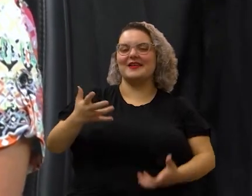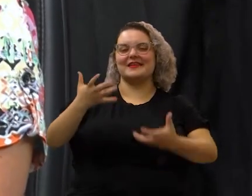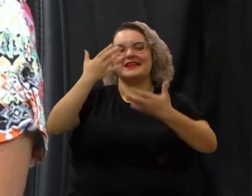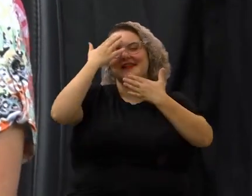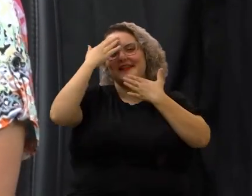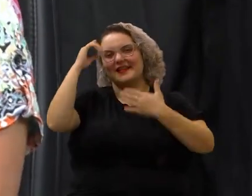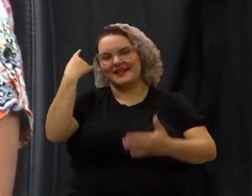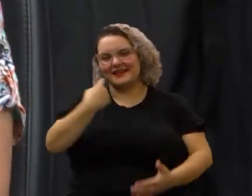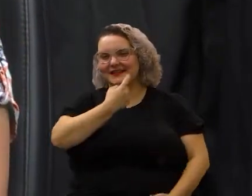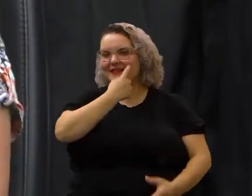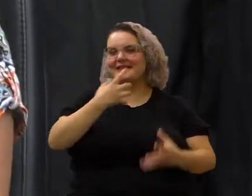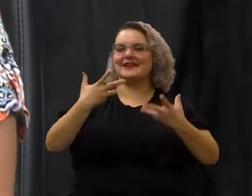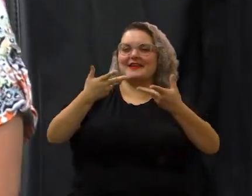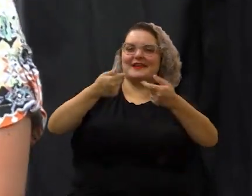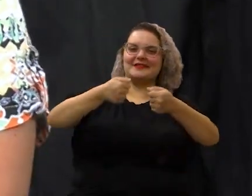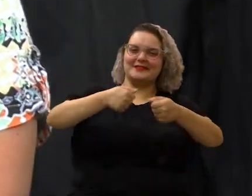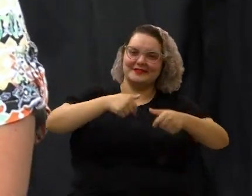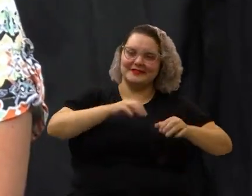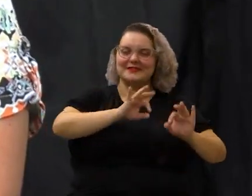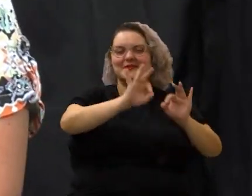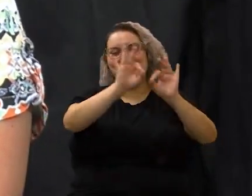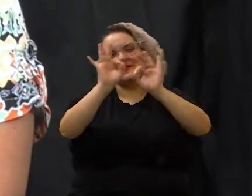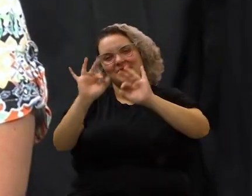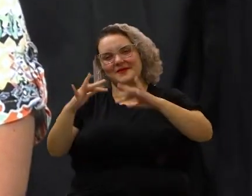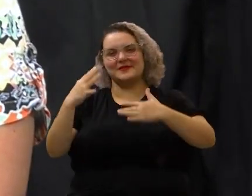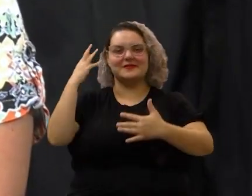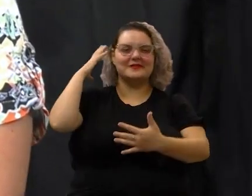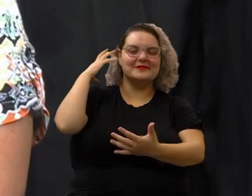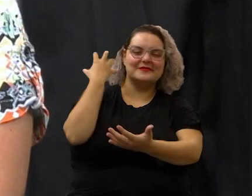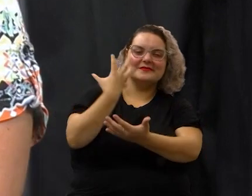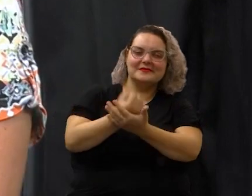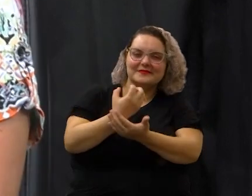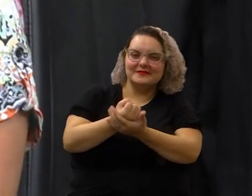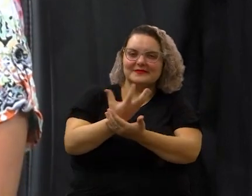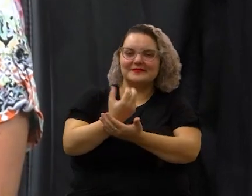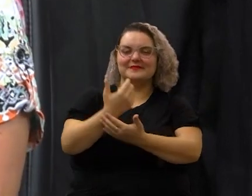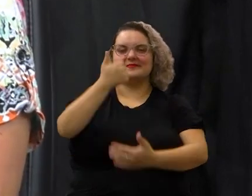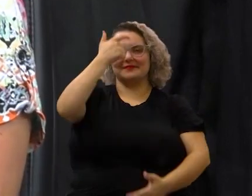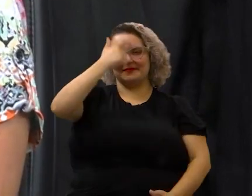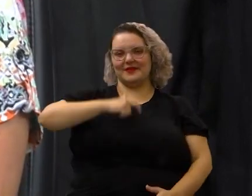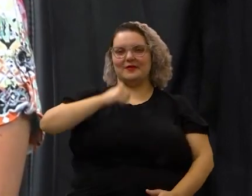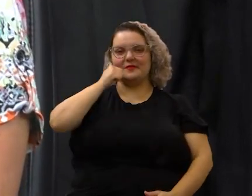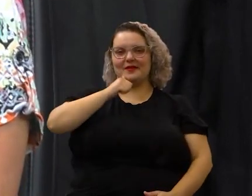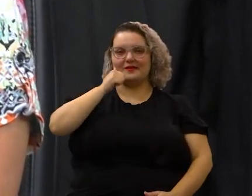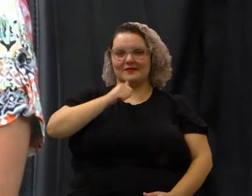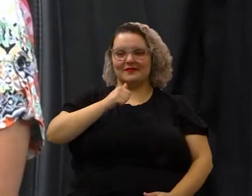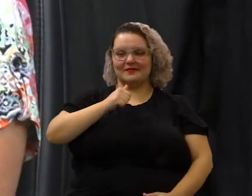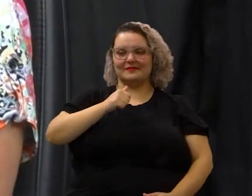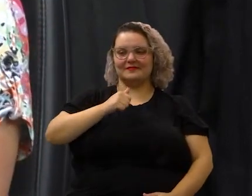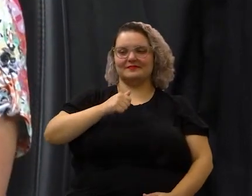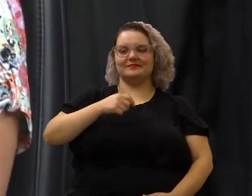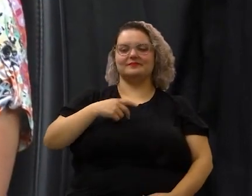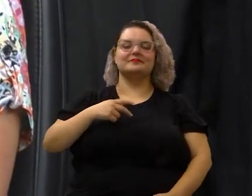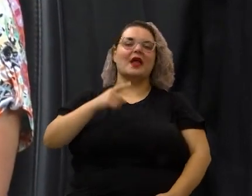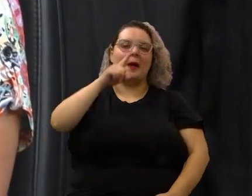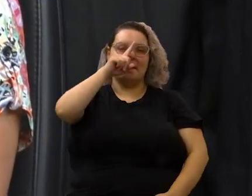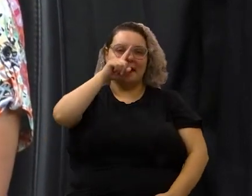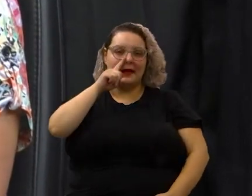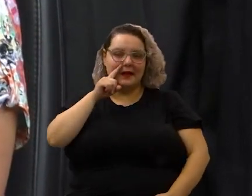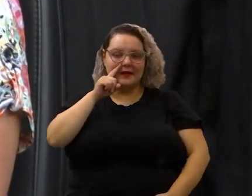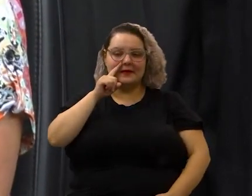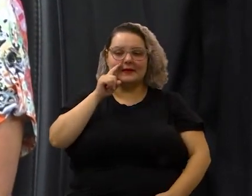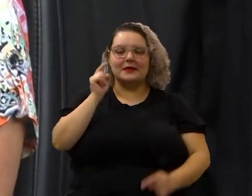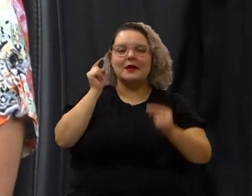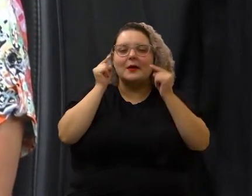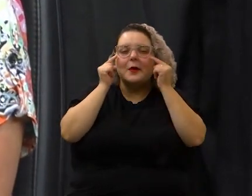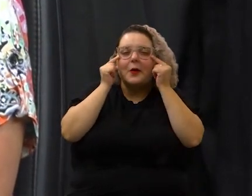a Mina, agradecer a todo mundo que está acompanhando aqui o podcast. Eu sou uma mulher de origem amarela, tenho os